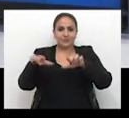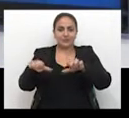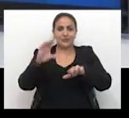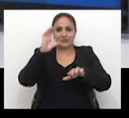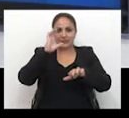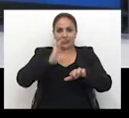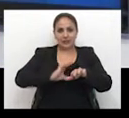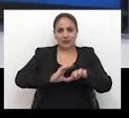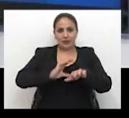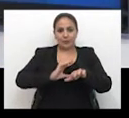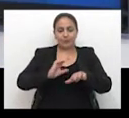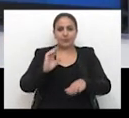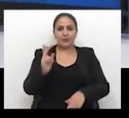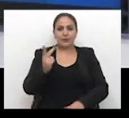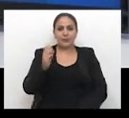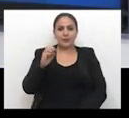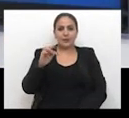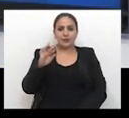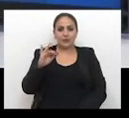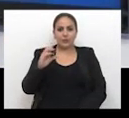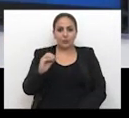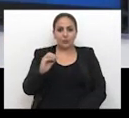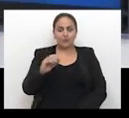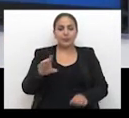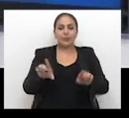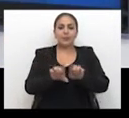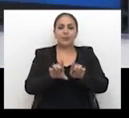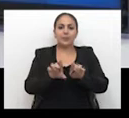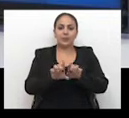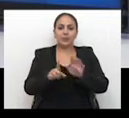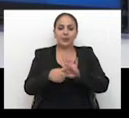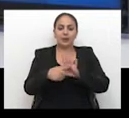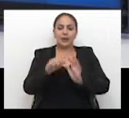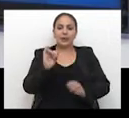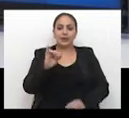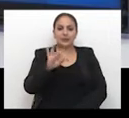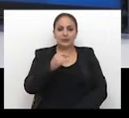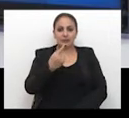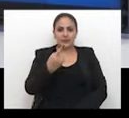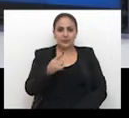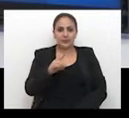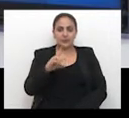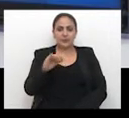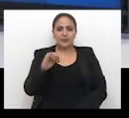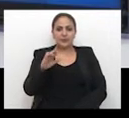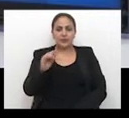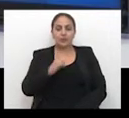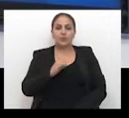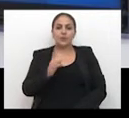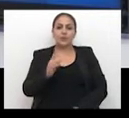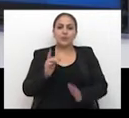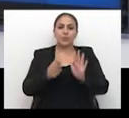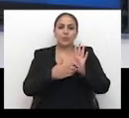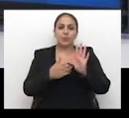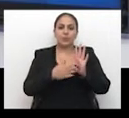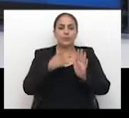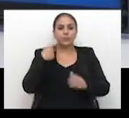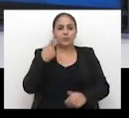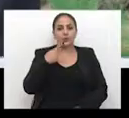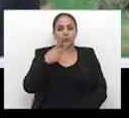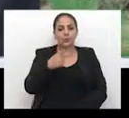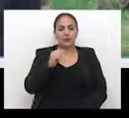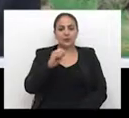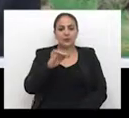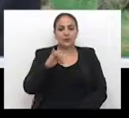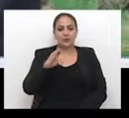de cidadão emérito adam se ele nem da cunha a homenagem foi proposta pelo vereador patrick cavalcante